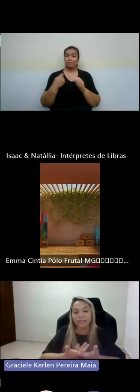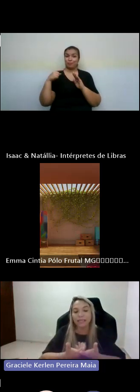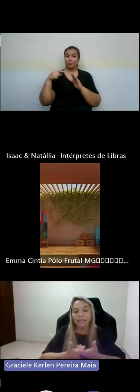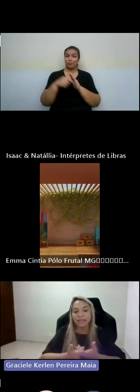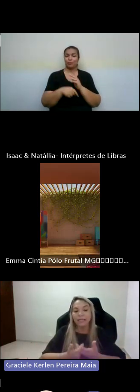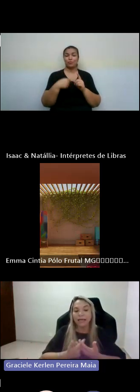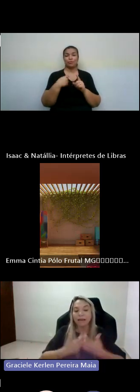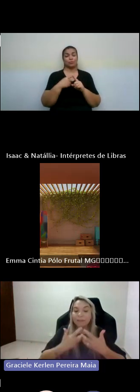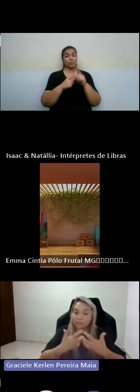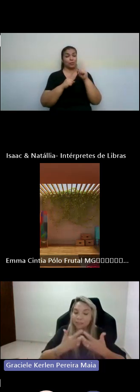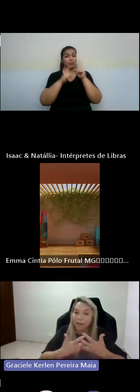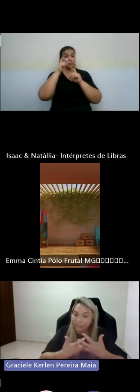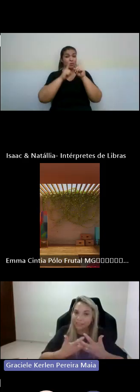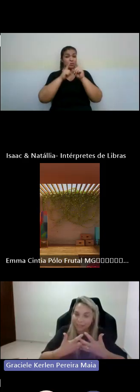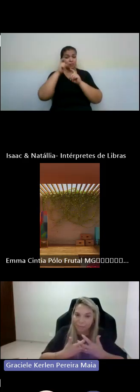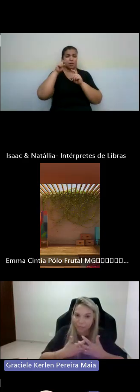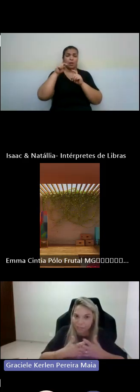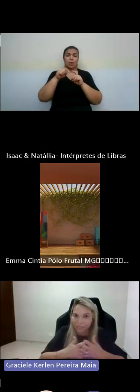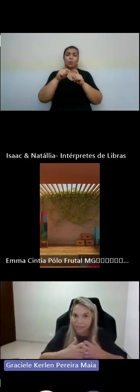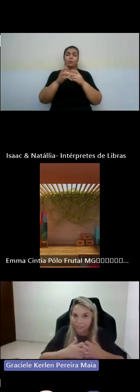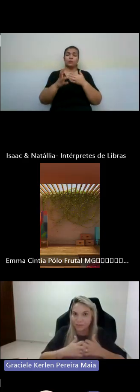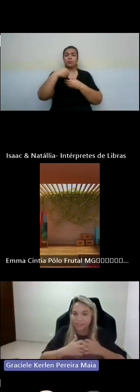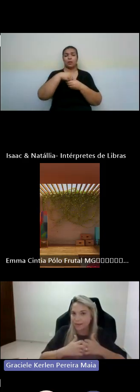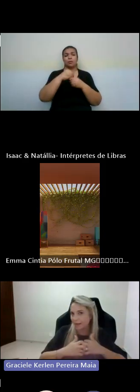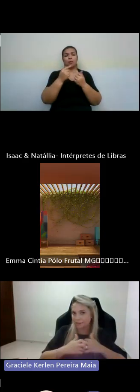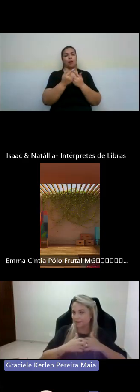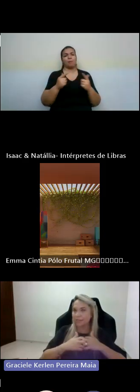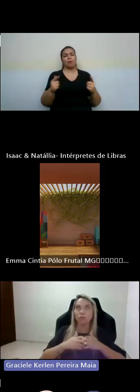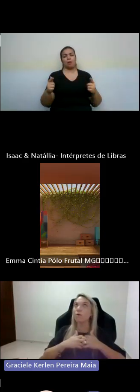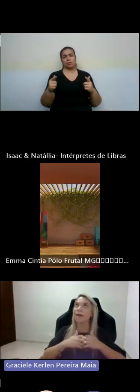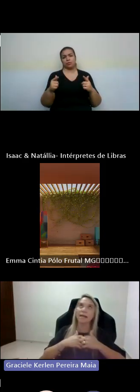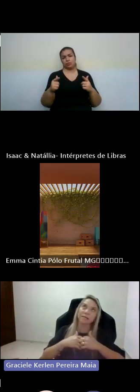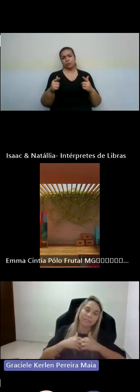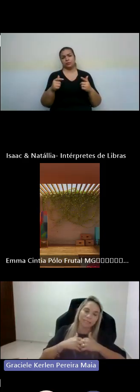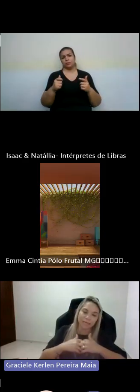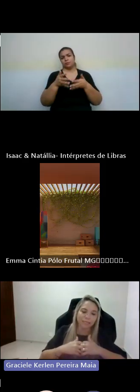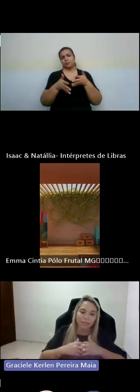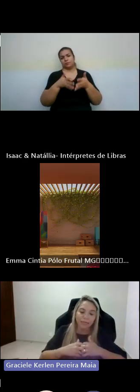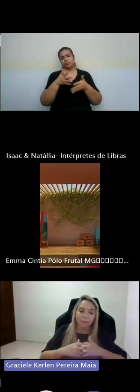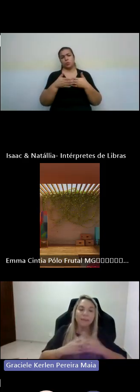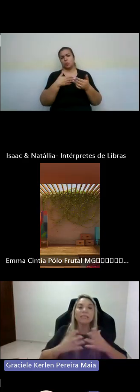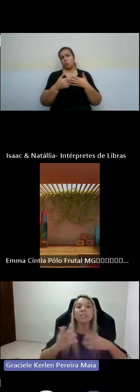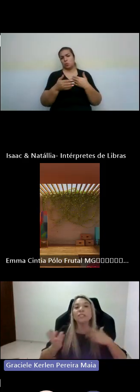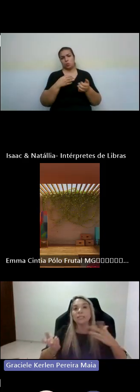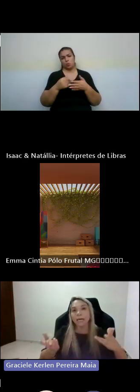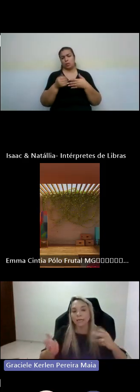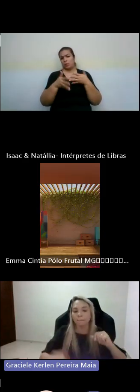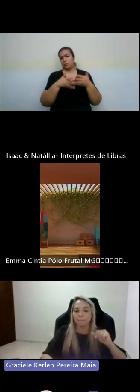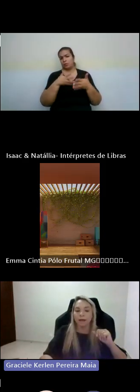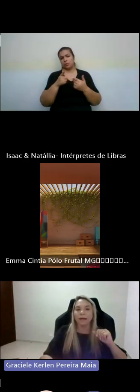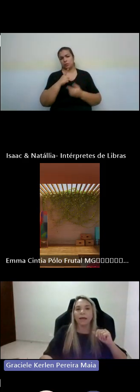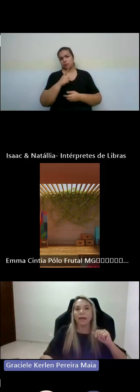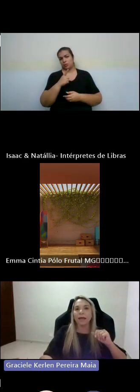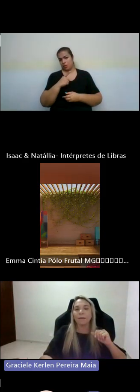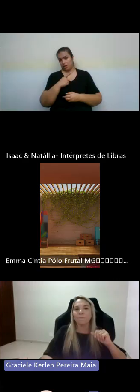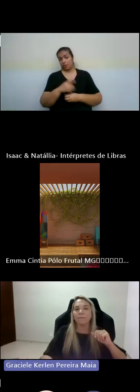gente, ela faz parte da gramática da língua de sinais, né? De qualquer língua de sinais. Mas a gente